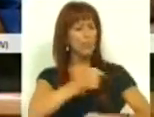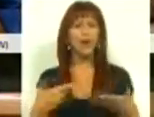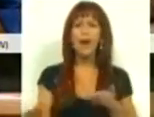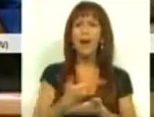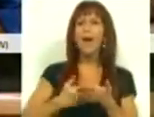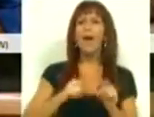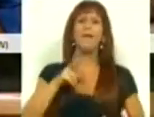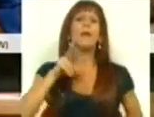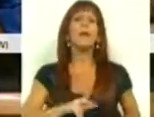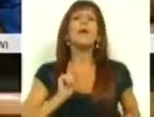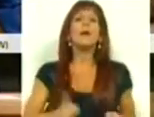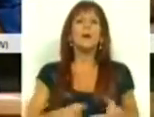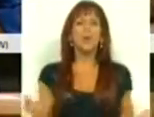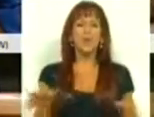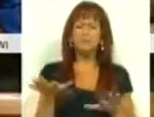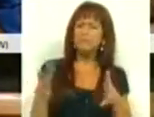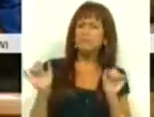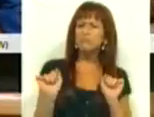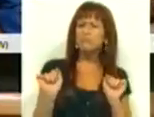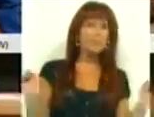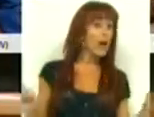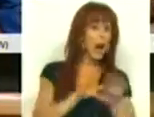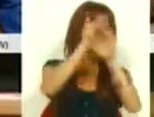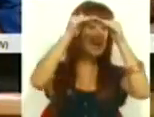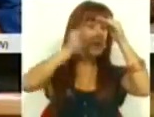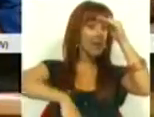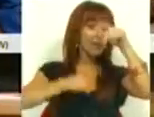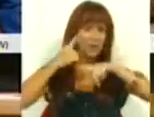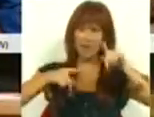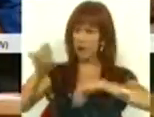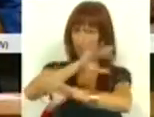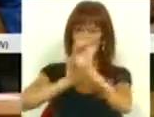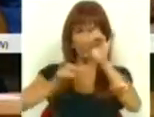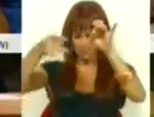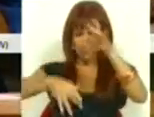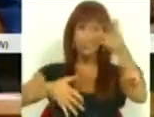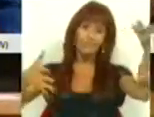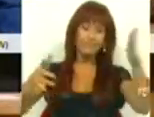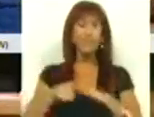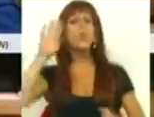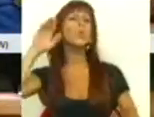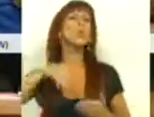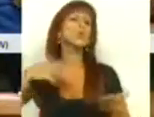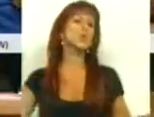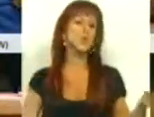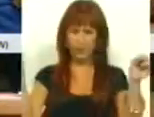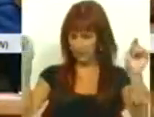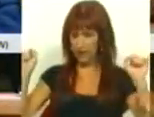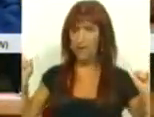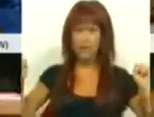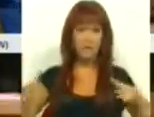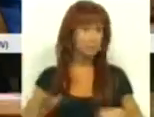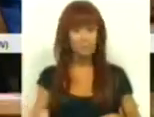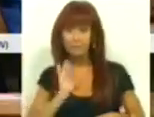da economia portuguesa passou a situar-se claramente abaixo da média europeia. E o resultado foi também